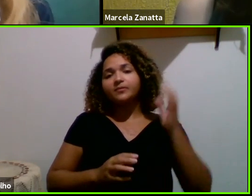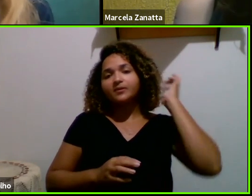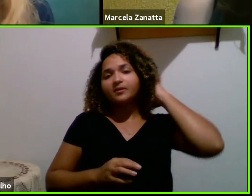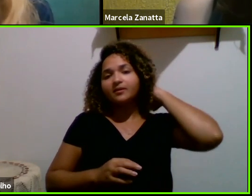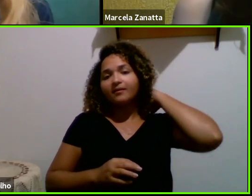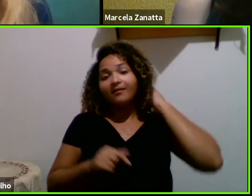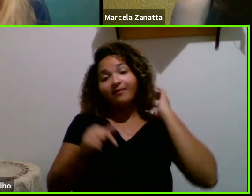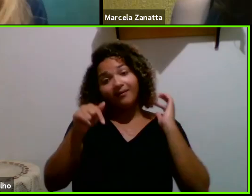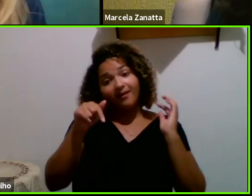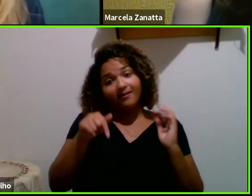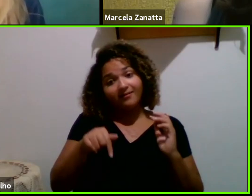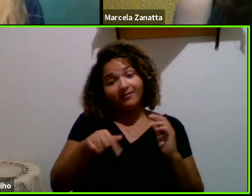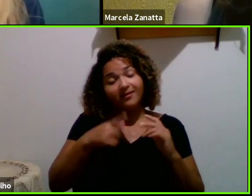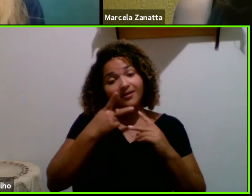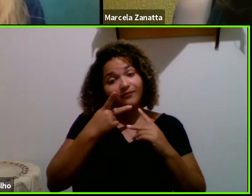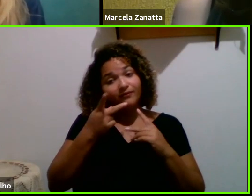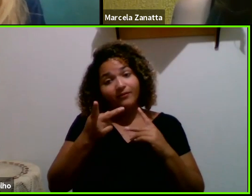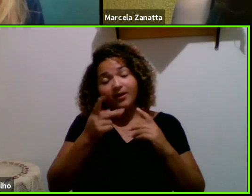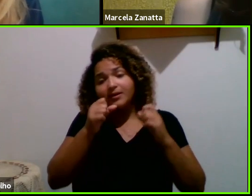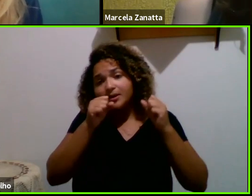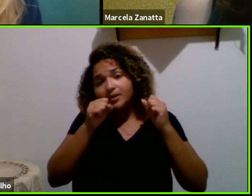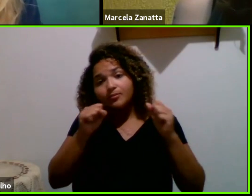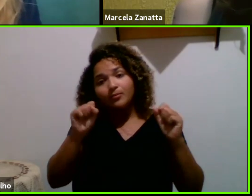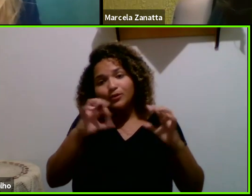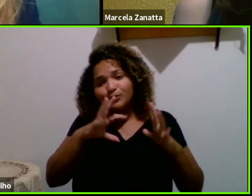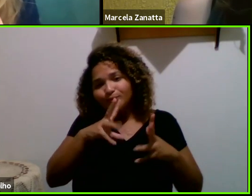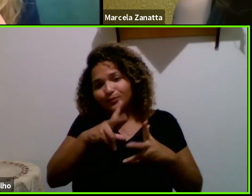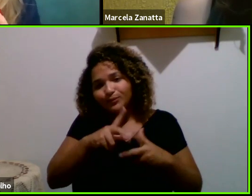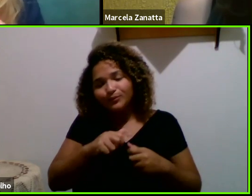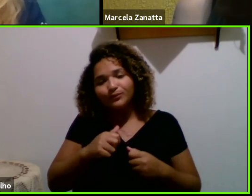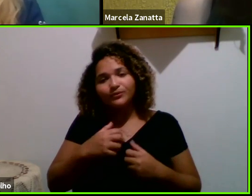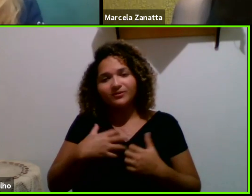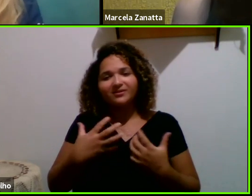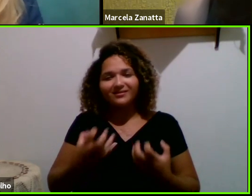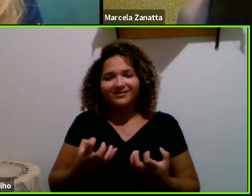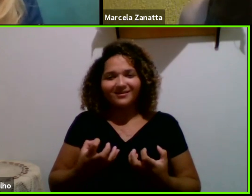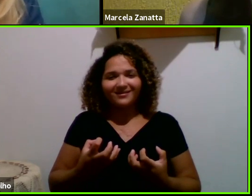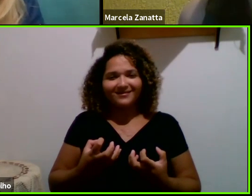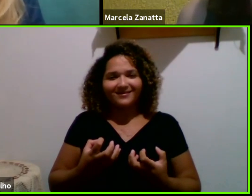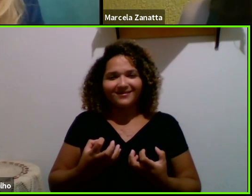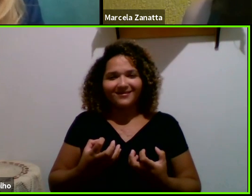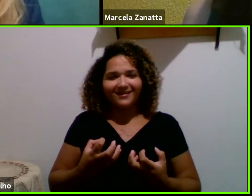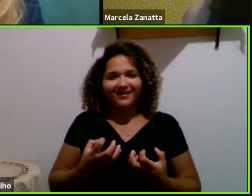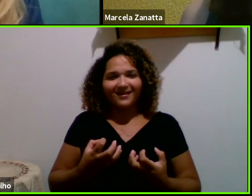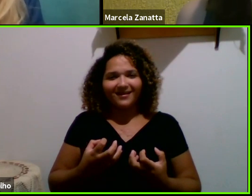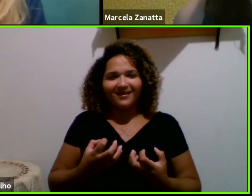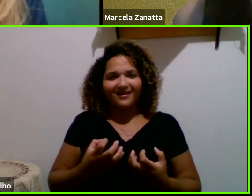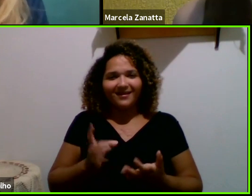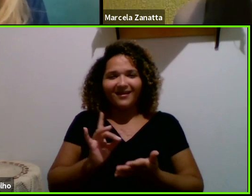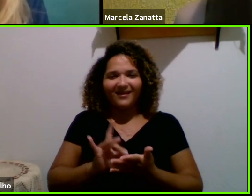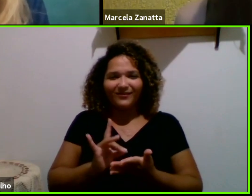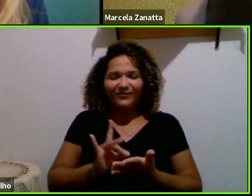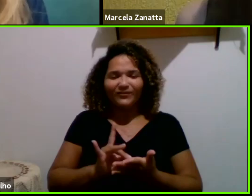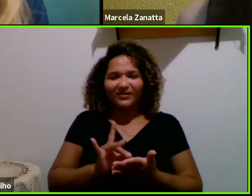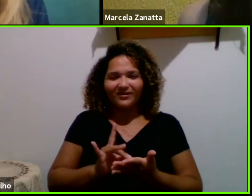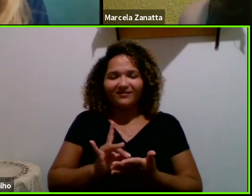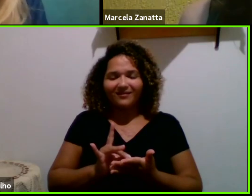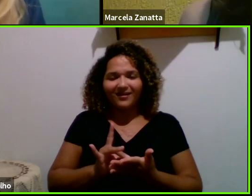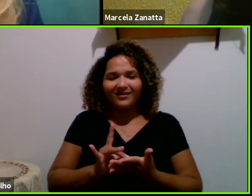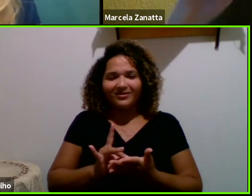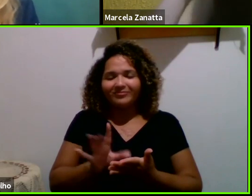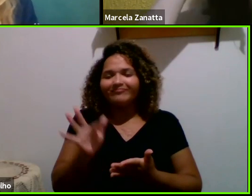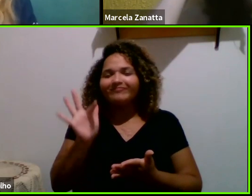pode tudo que você quiser. Que delícia! Olha, eu até me arrepio. Eu faço isso, gente, há 22